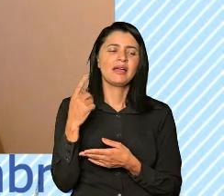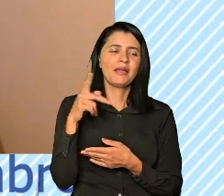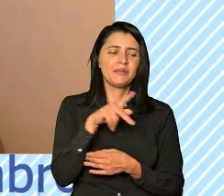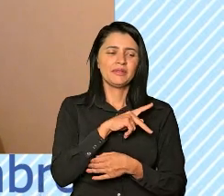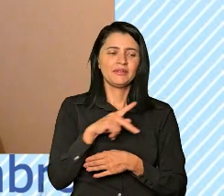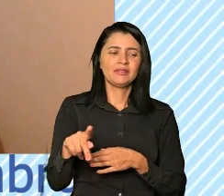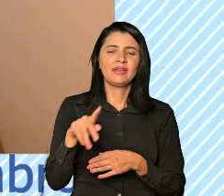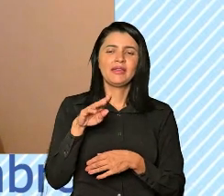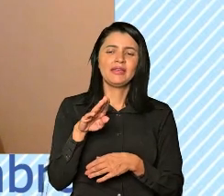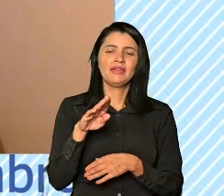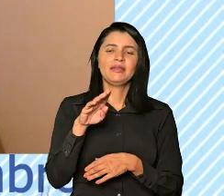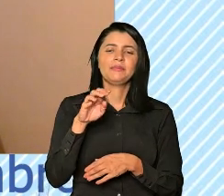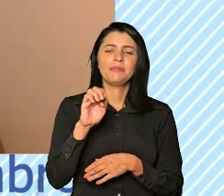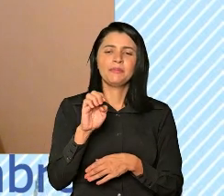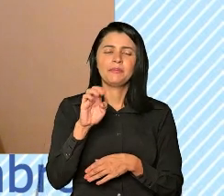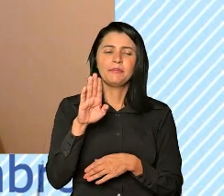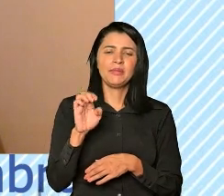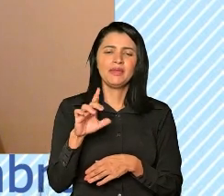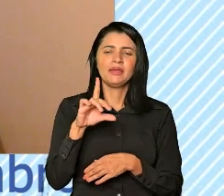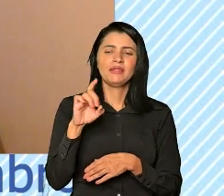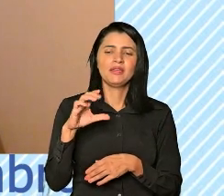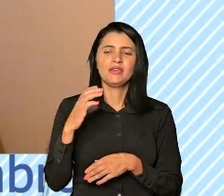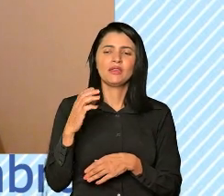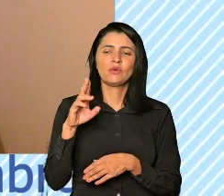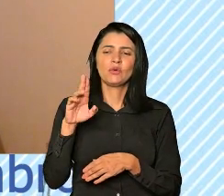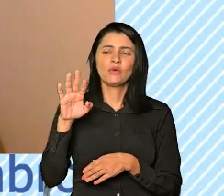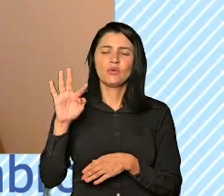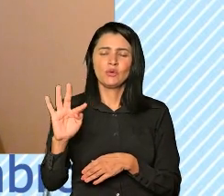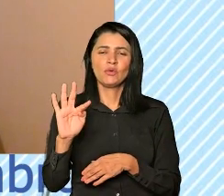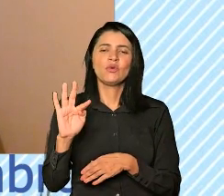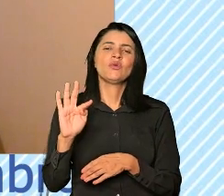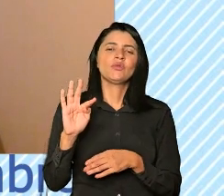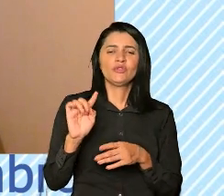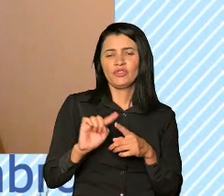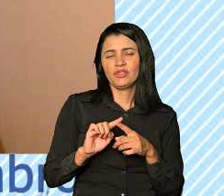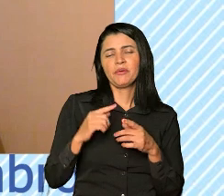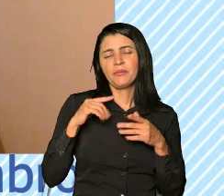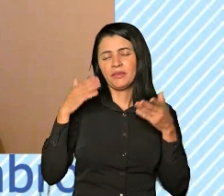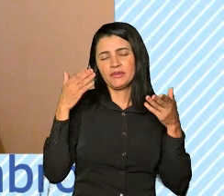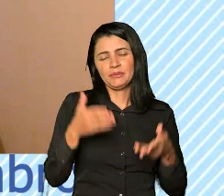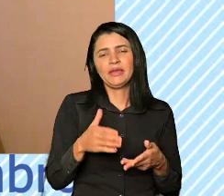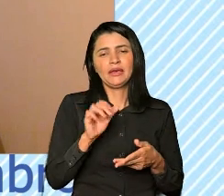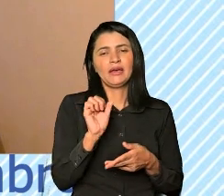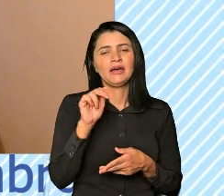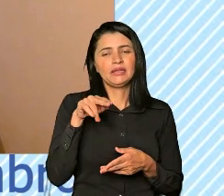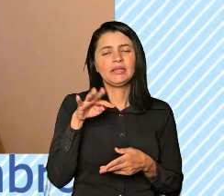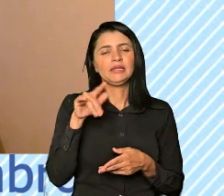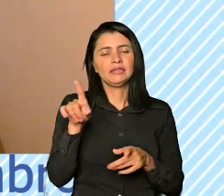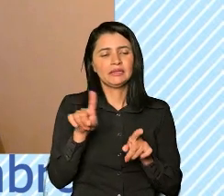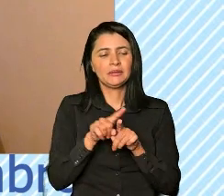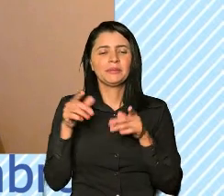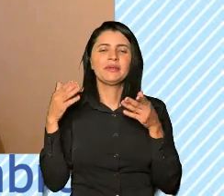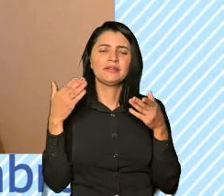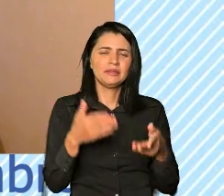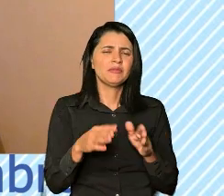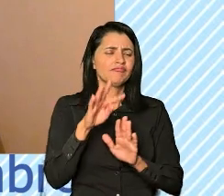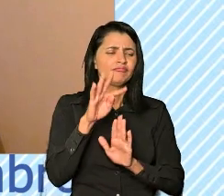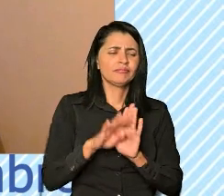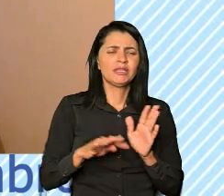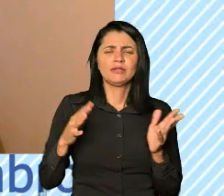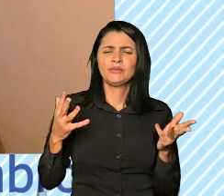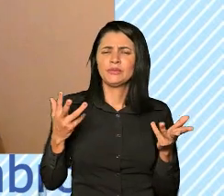presidente do IBDCUT, do qual você e a Anita participam bastante, com textos